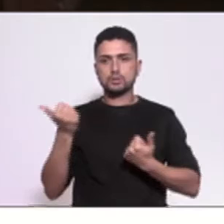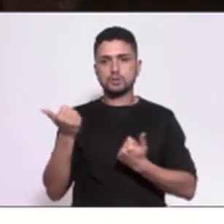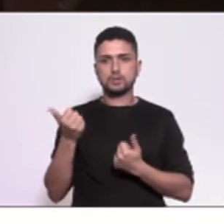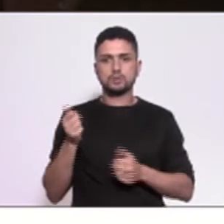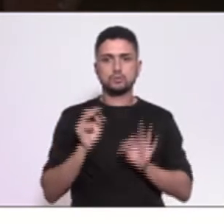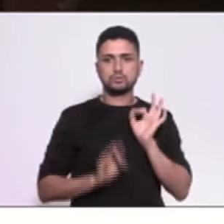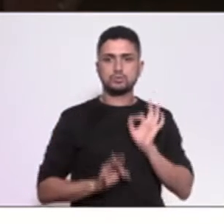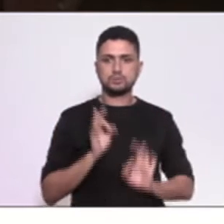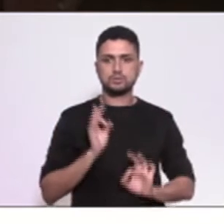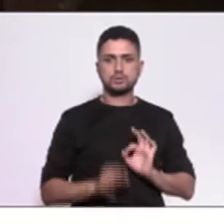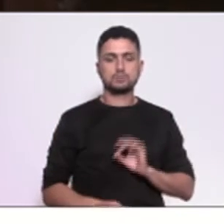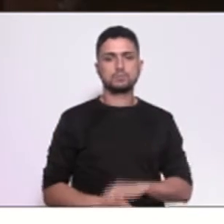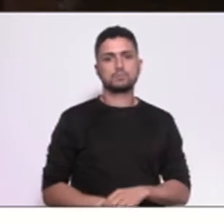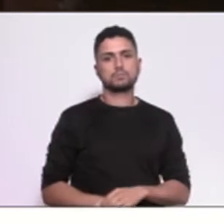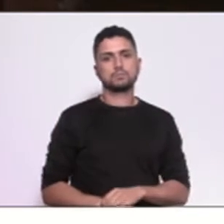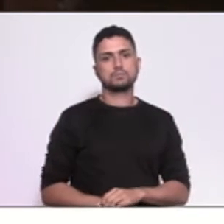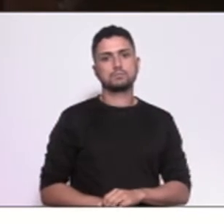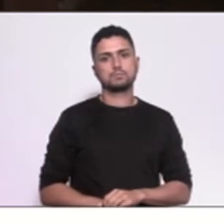judicial.